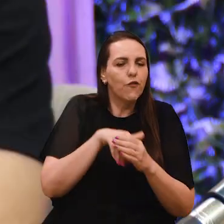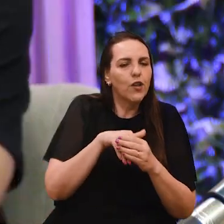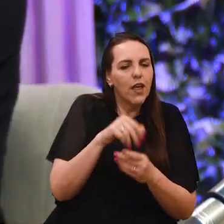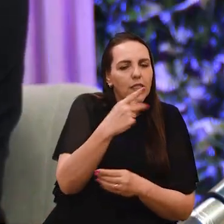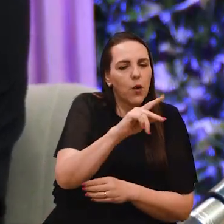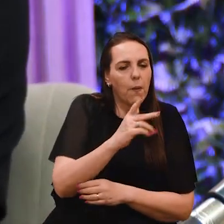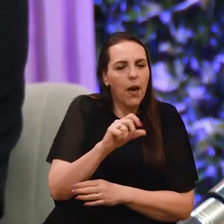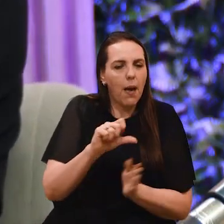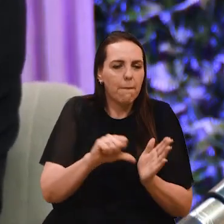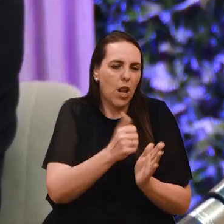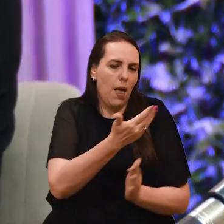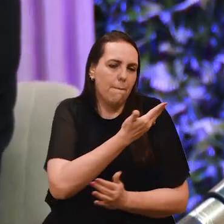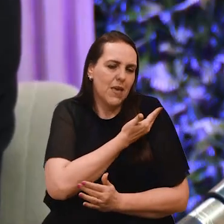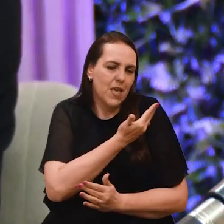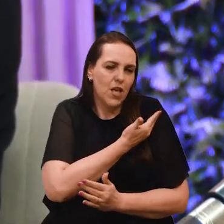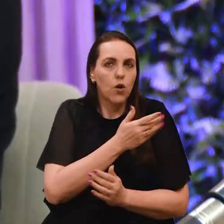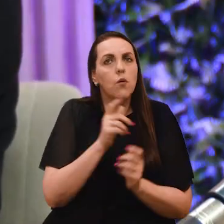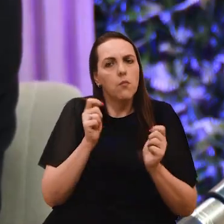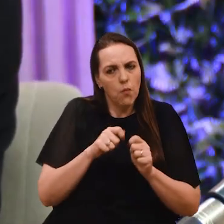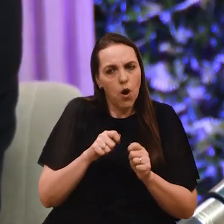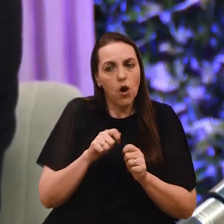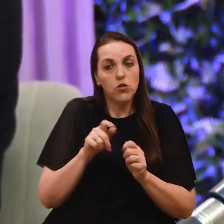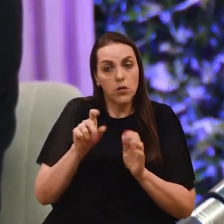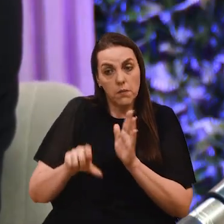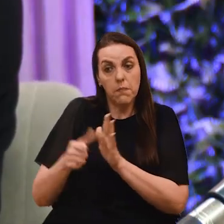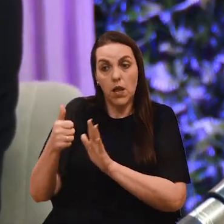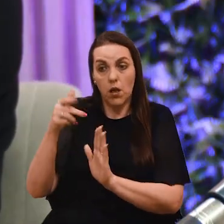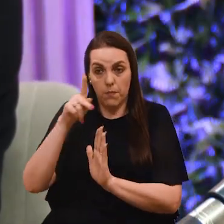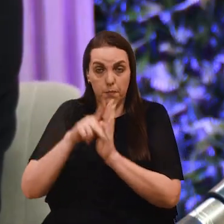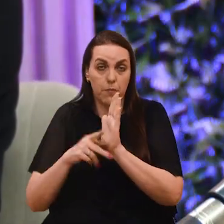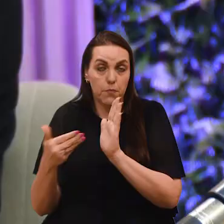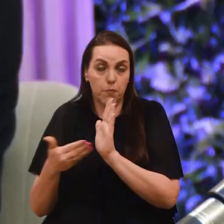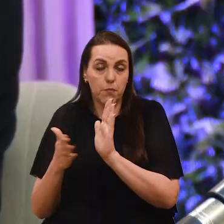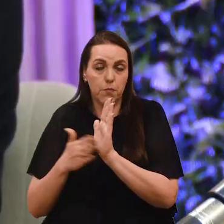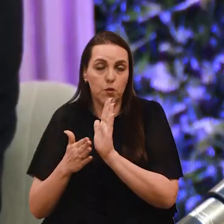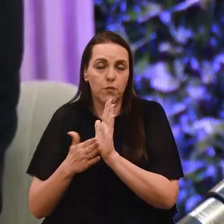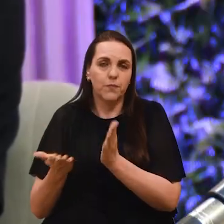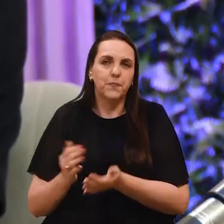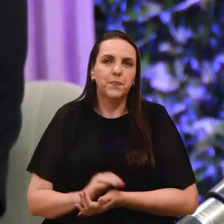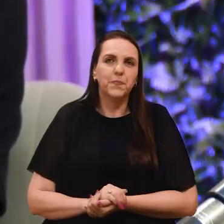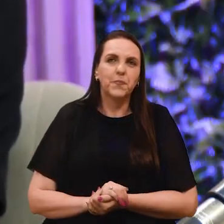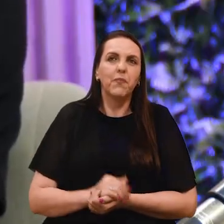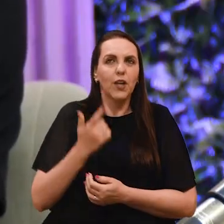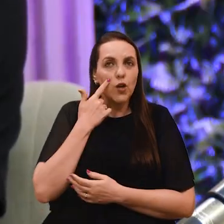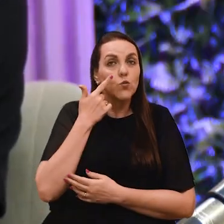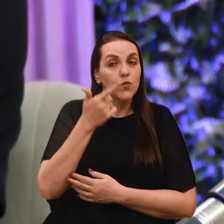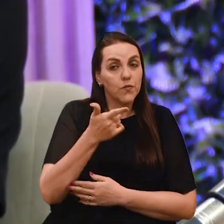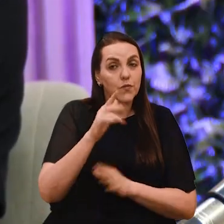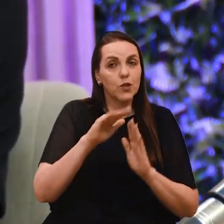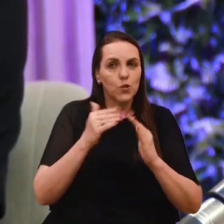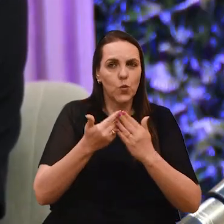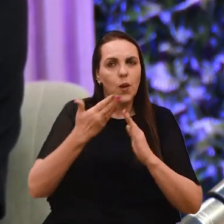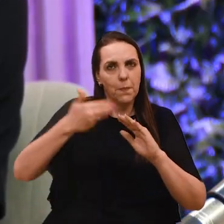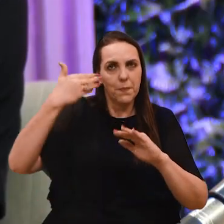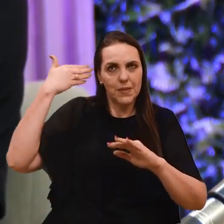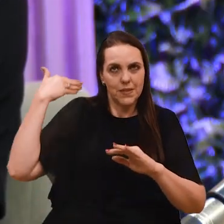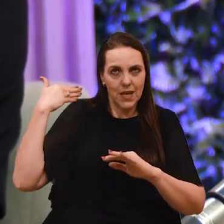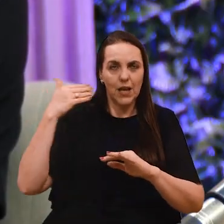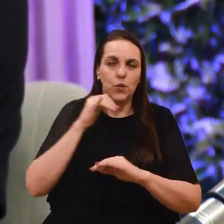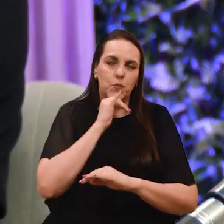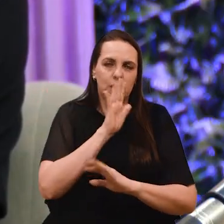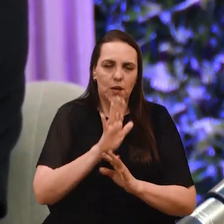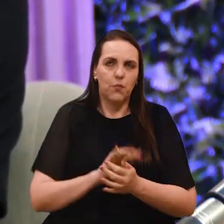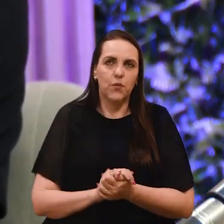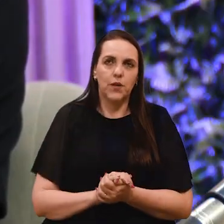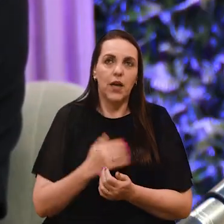melhor amigo, na tua amiga, pode votar no melhor projeto e tal. Eu já vi escolas antigamente, por exemplo, eu